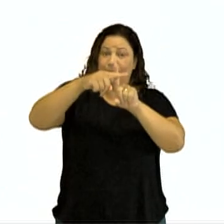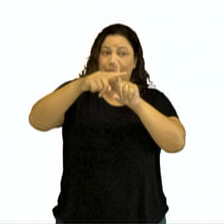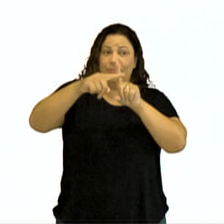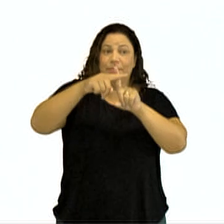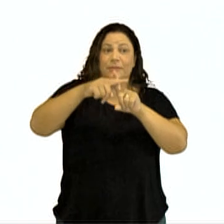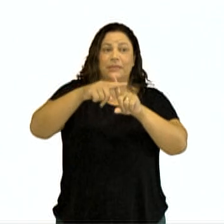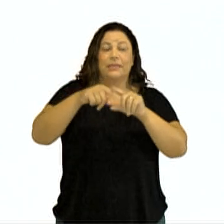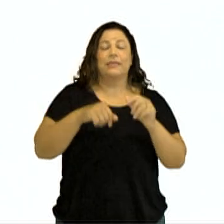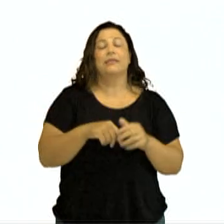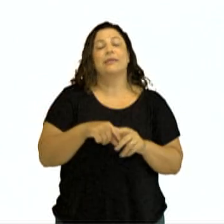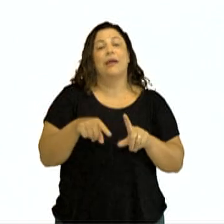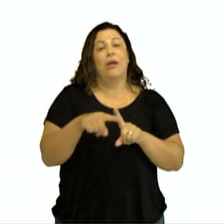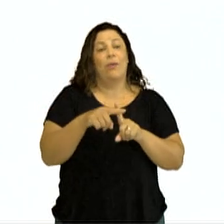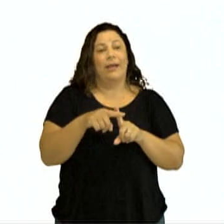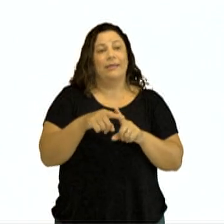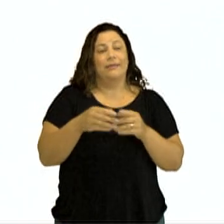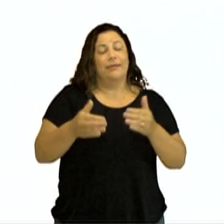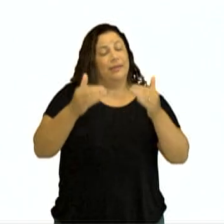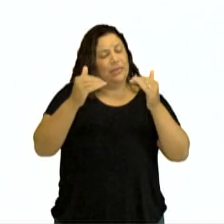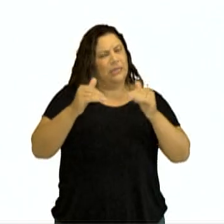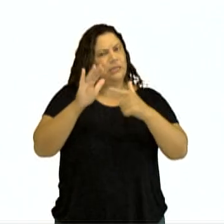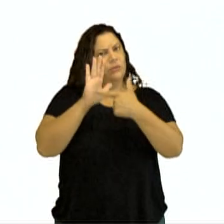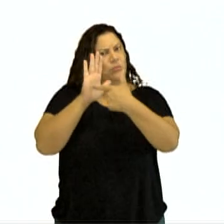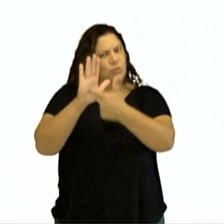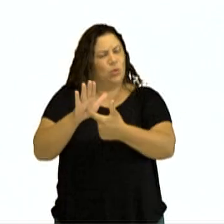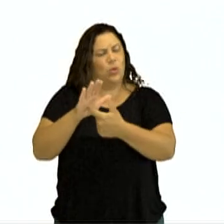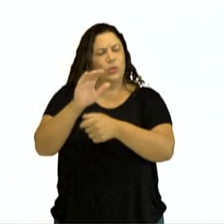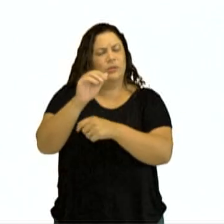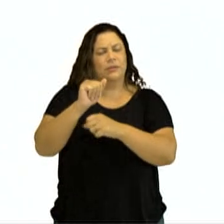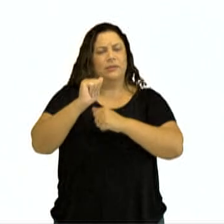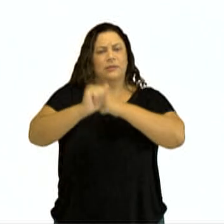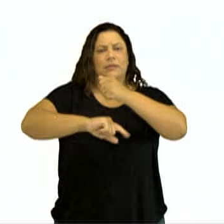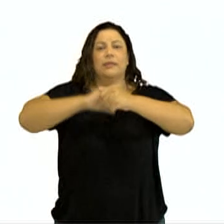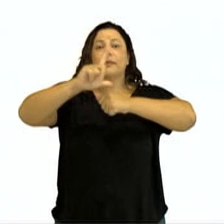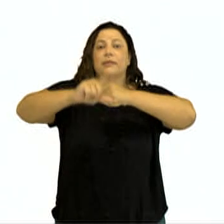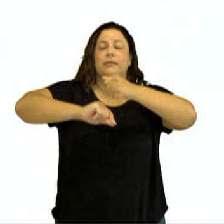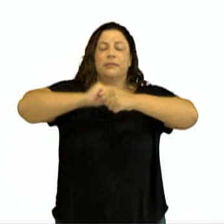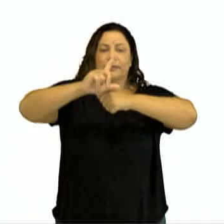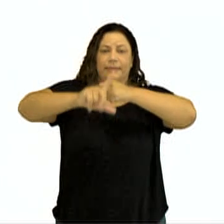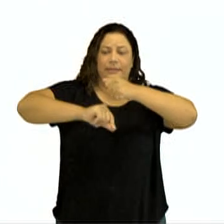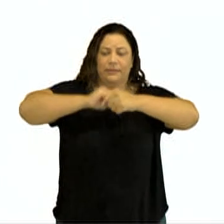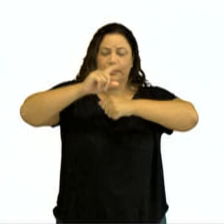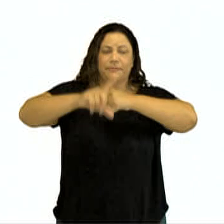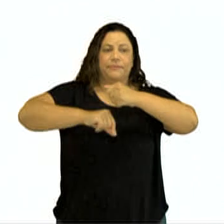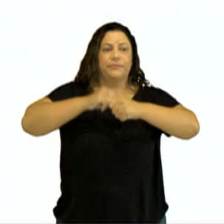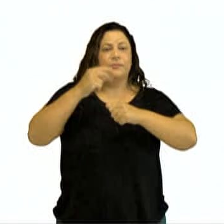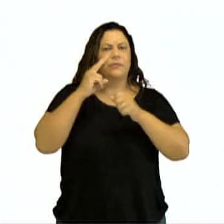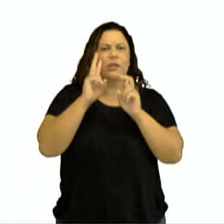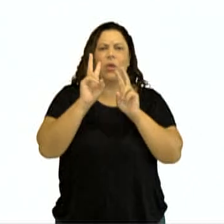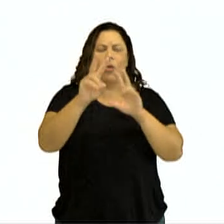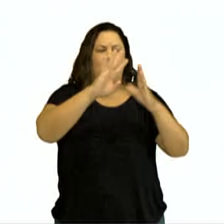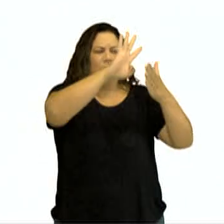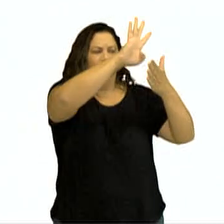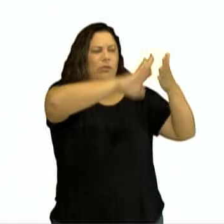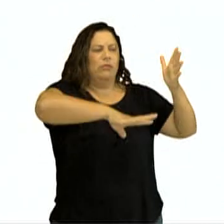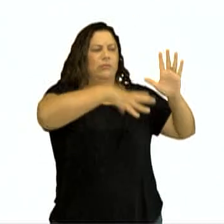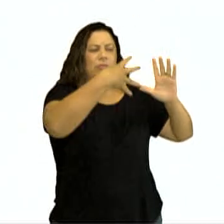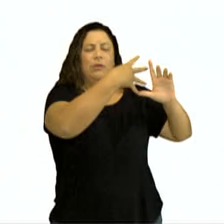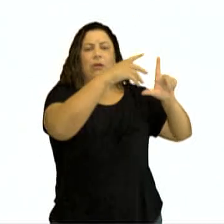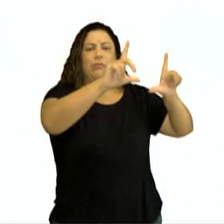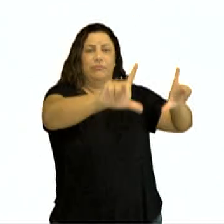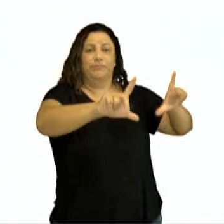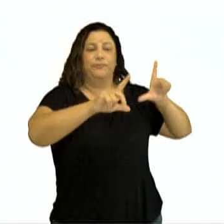lá pela letra Z, é o número que identifica o átomo. Cada átomo tem seu número atômico. Olhem aqui, por exemplo,